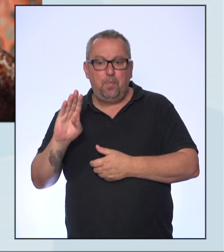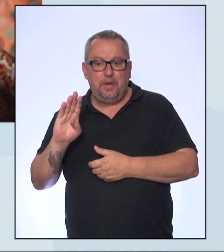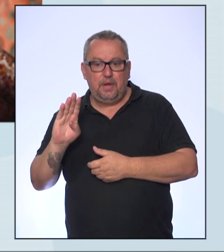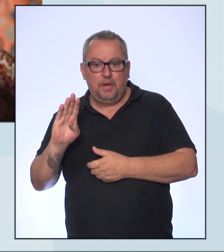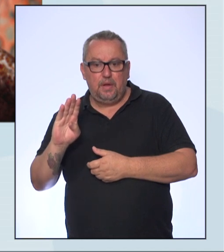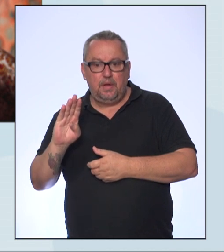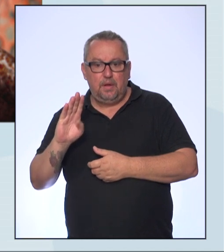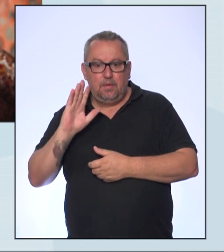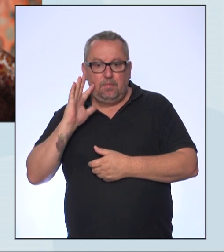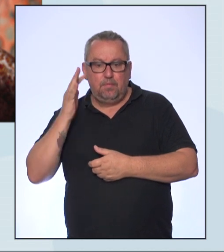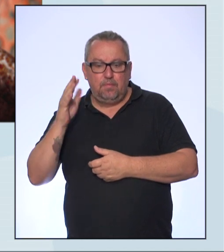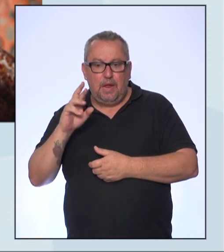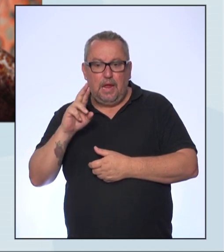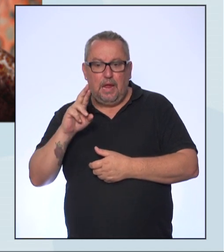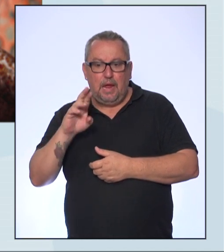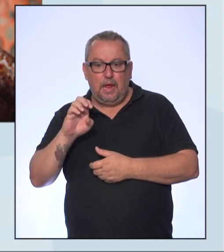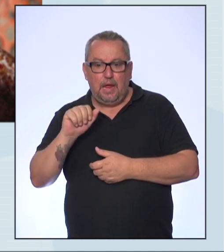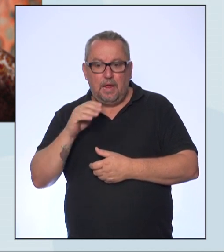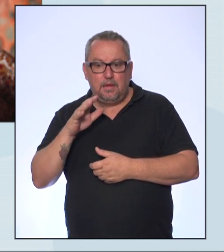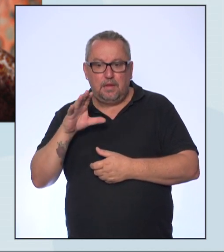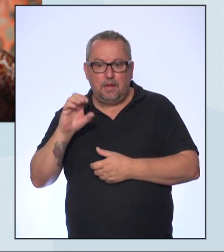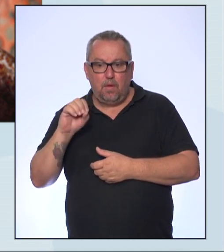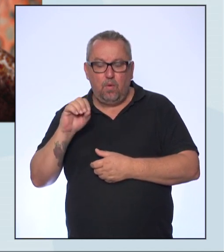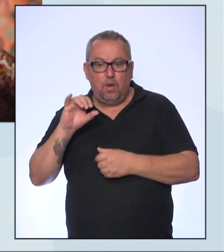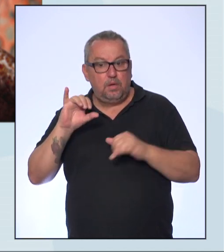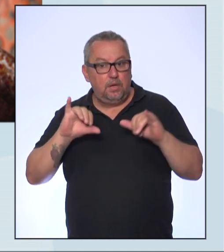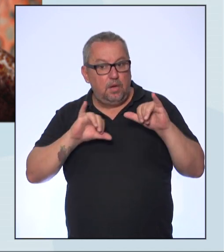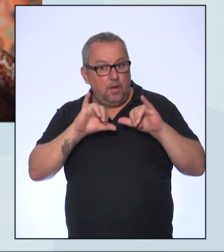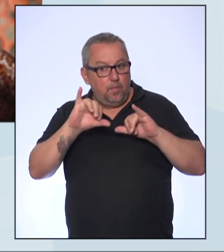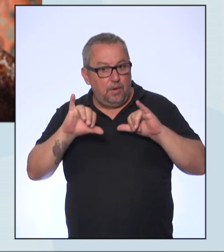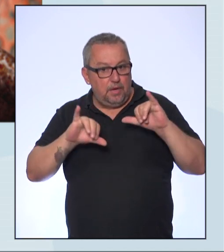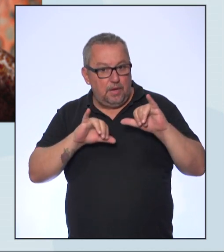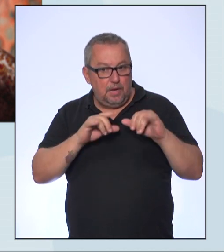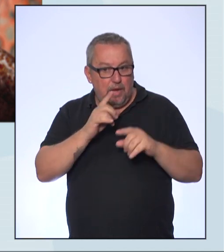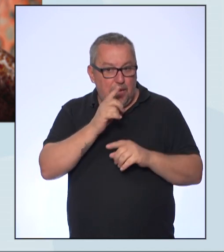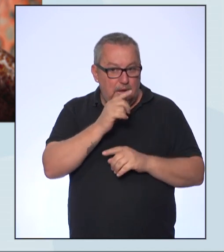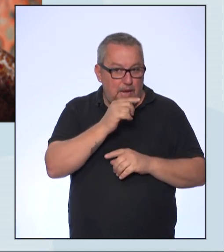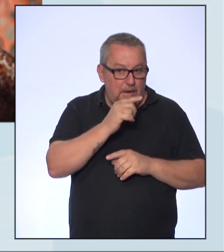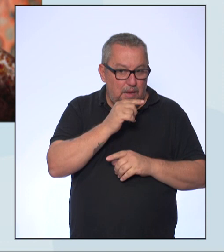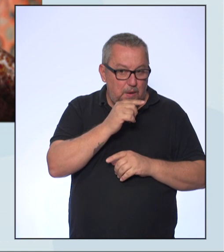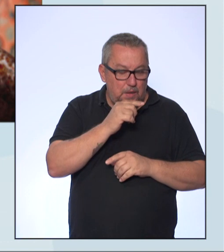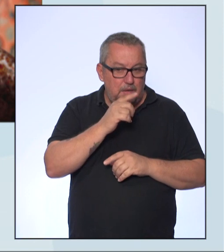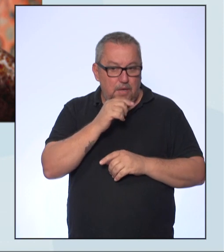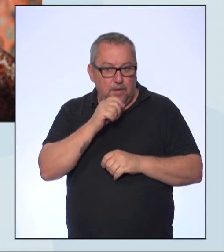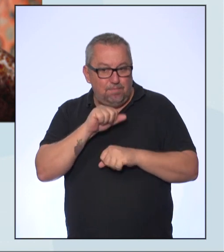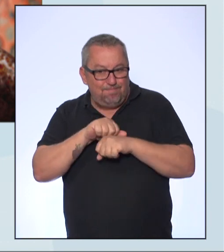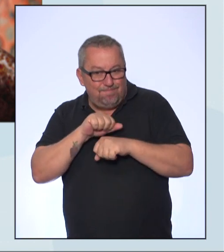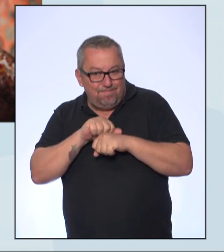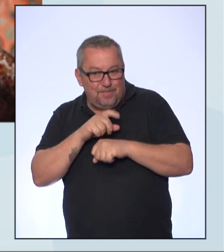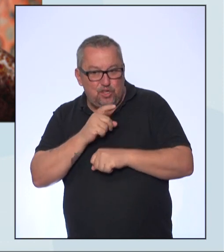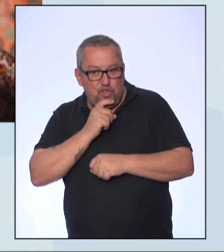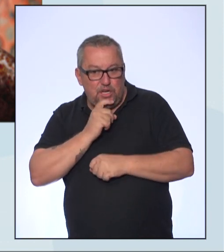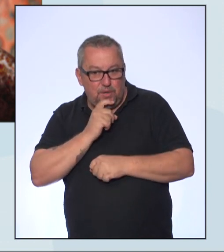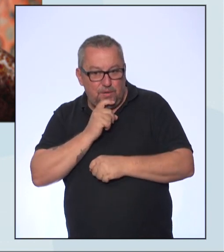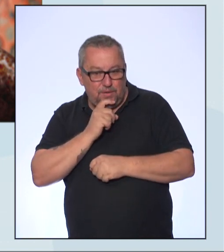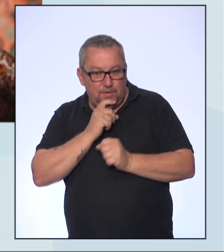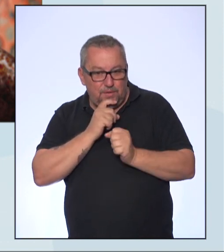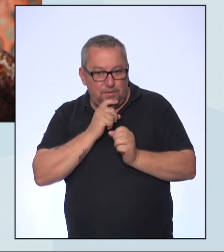B que ocorreu uma reação química? Lembra da dica? Água sólida, água líquida. Olha outra